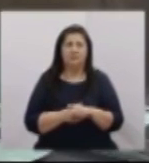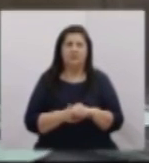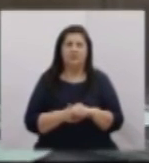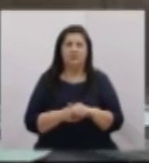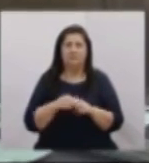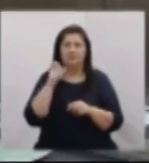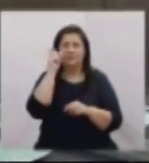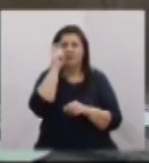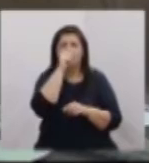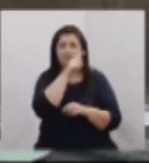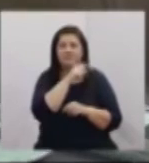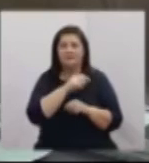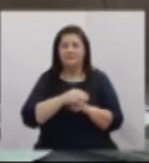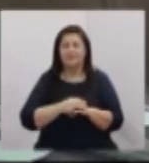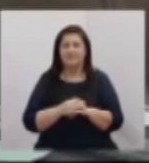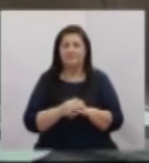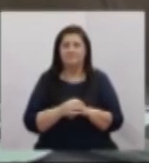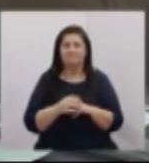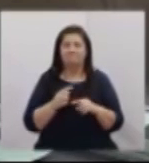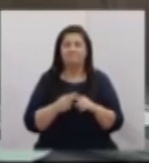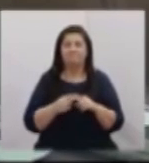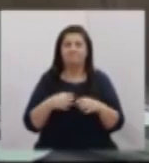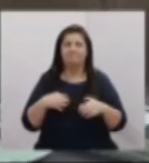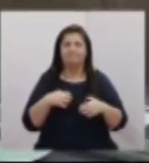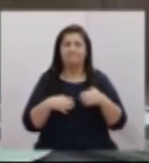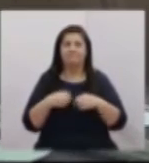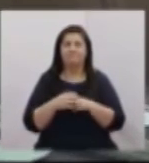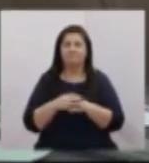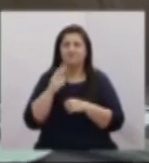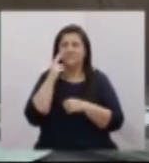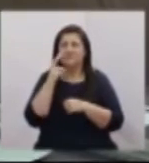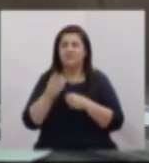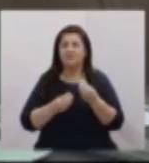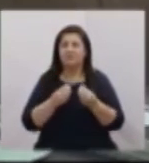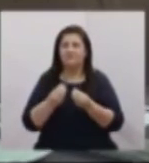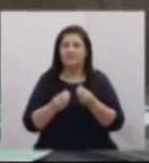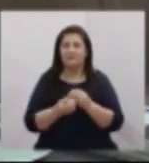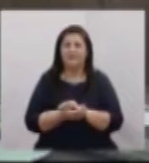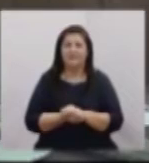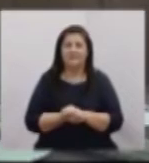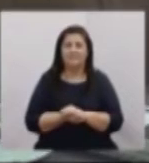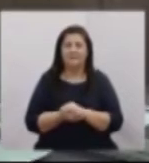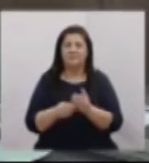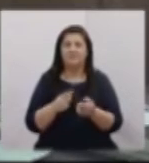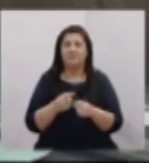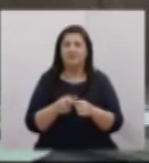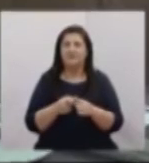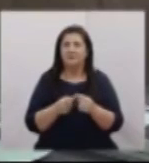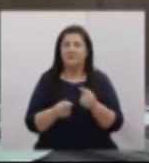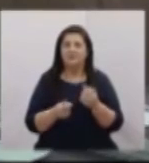de falar, que dá até assim desespero na gente de ver como estão os órgãos públicos da nossa cidade por falta de segurança pública. Só